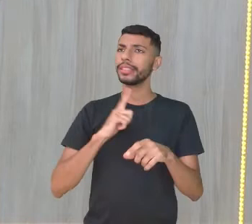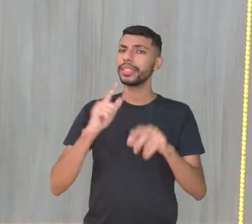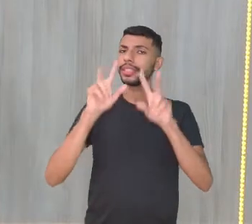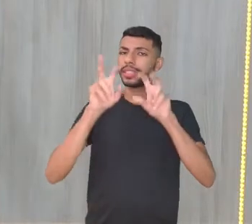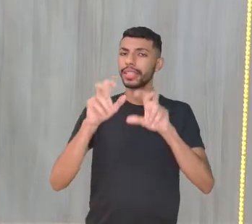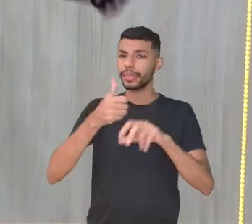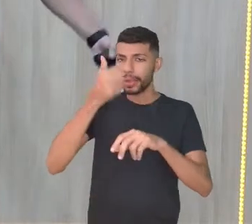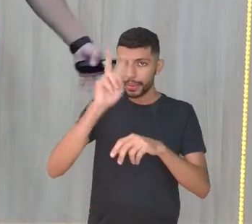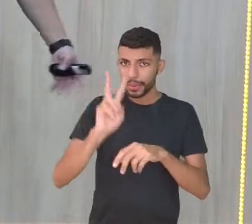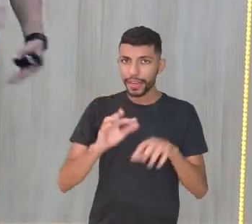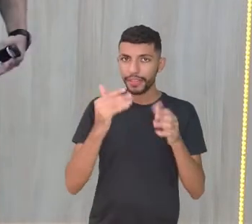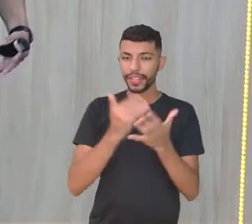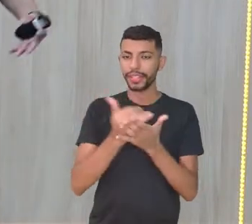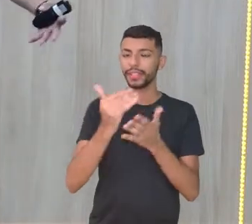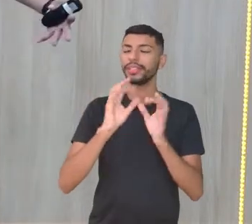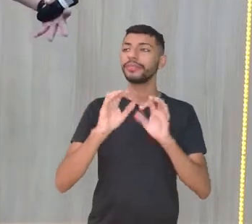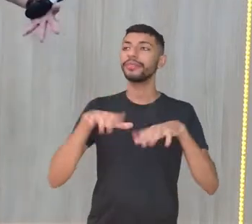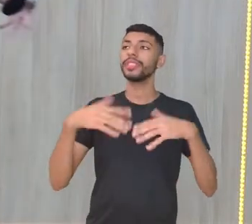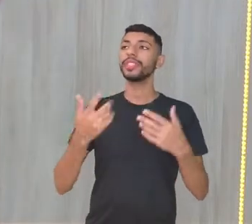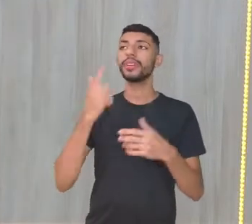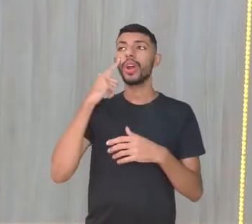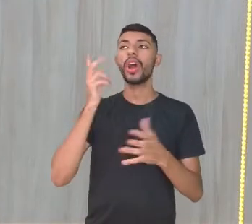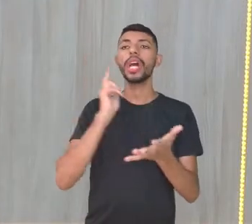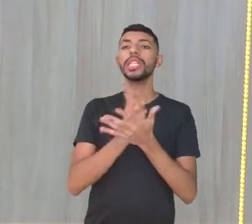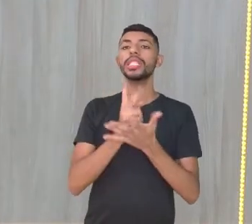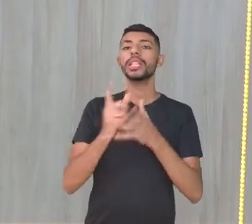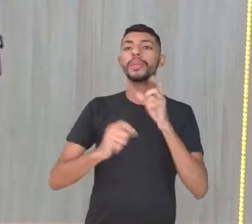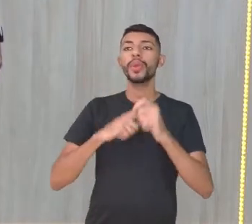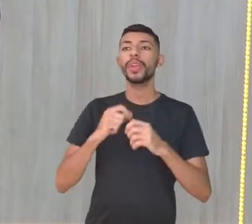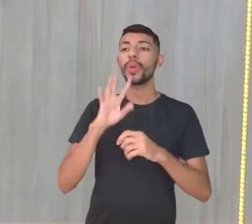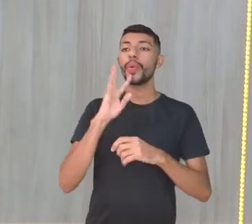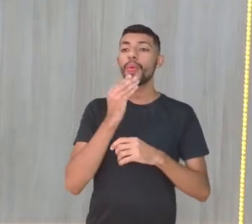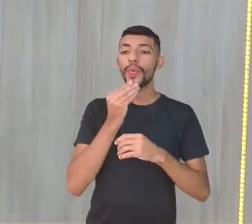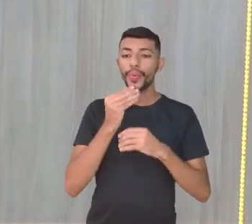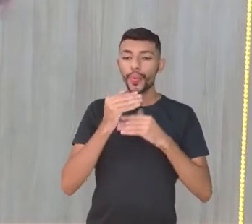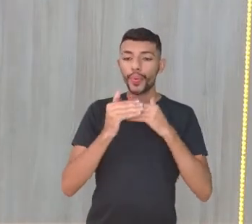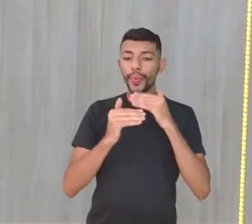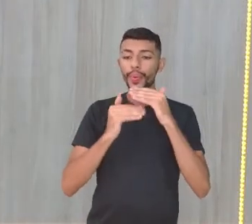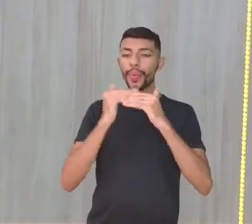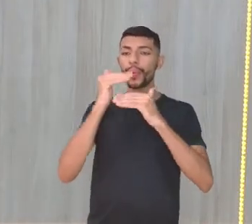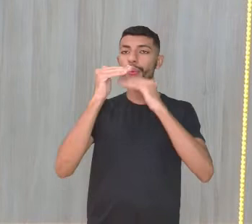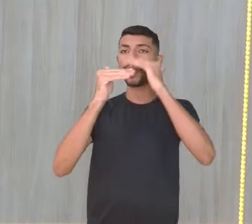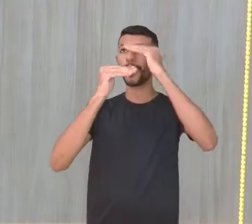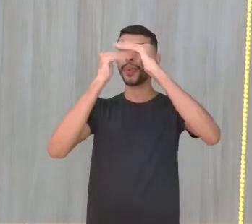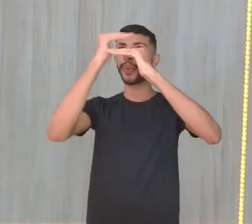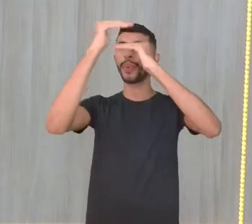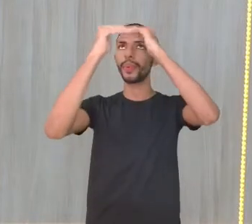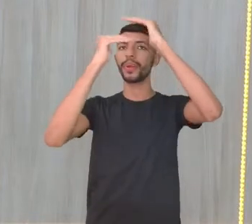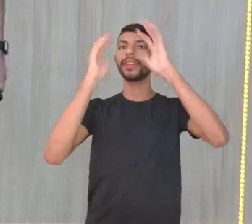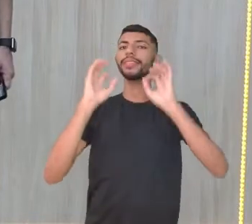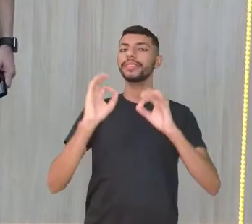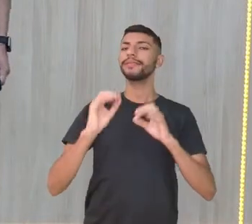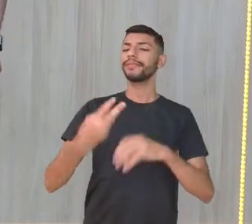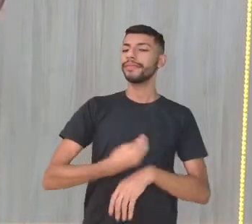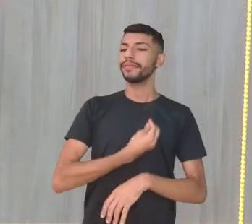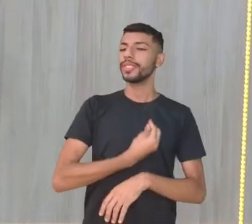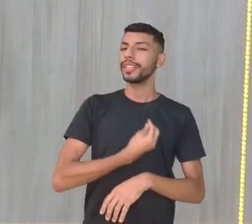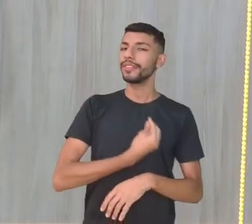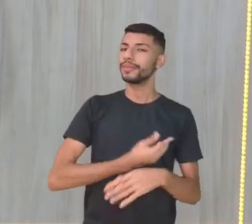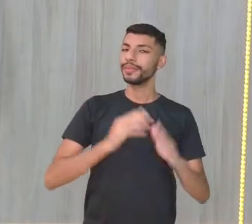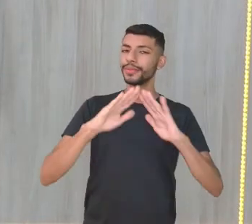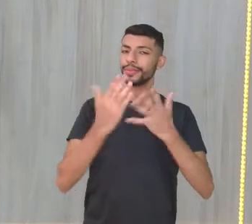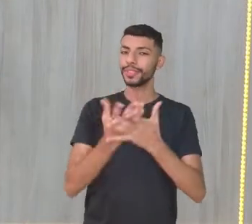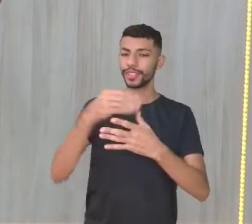Então, sempre é uma construção do conhecimento aí por toda a sua vida escolar, sua vida